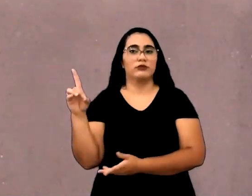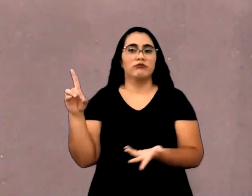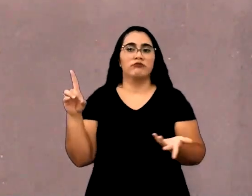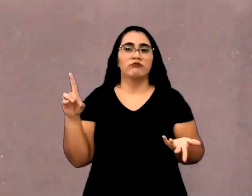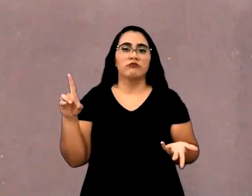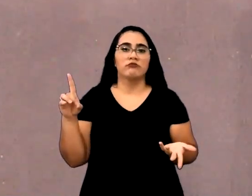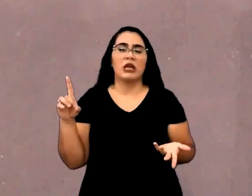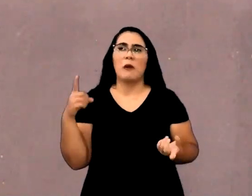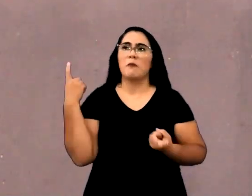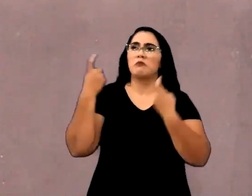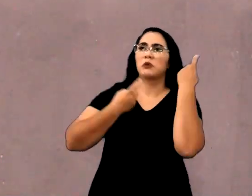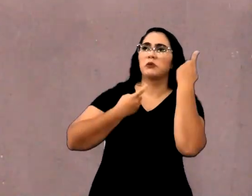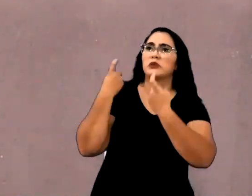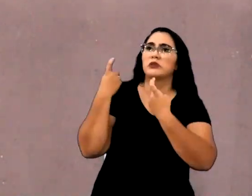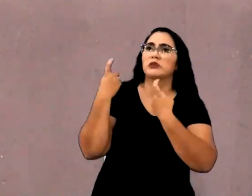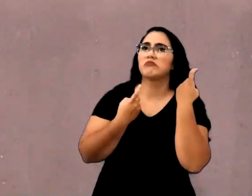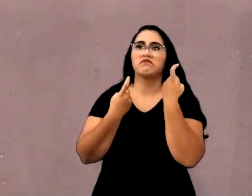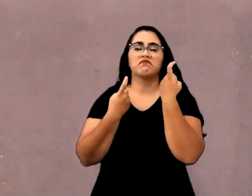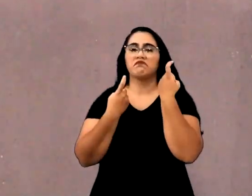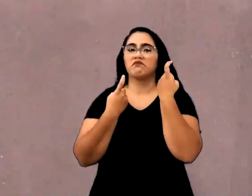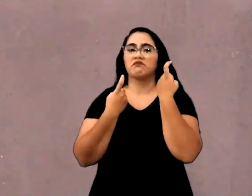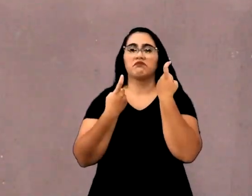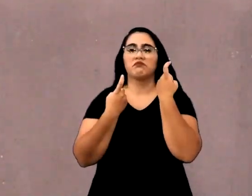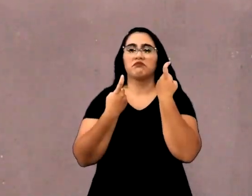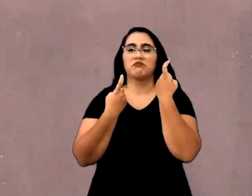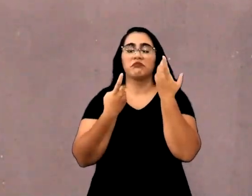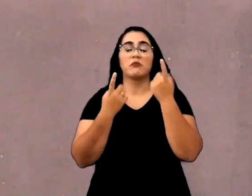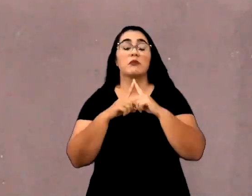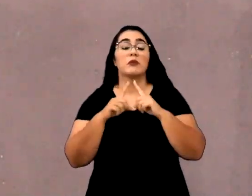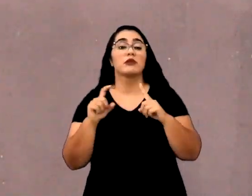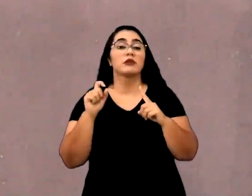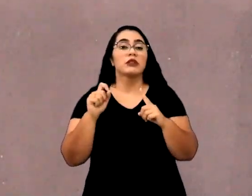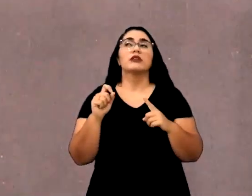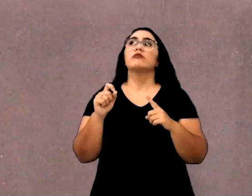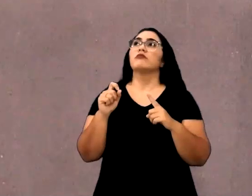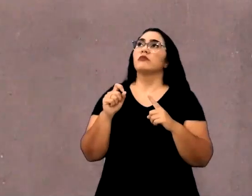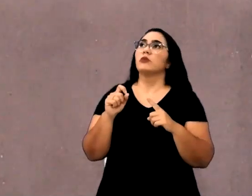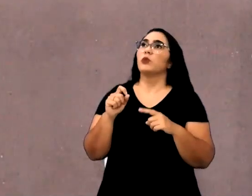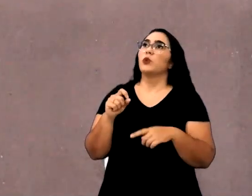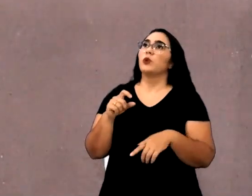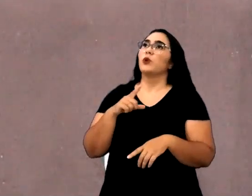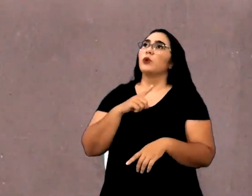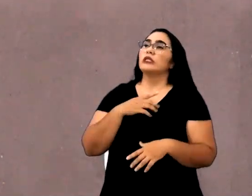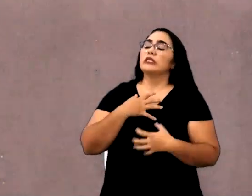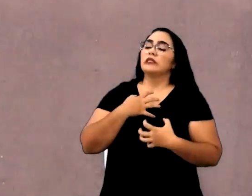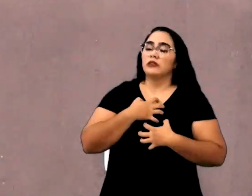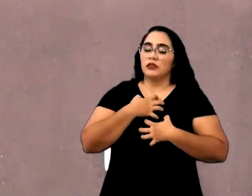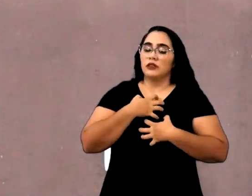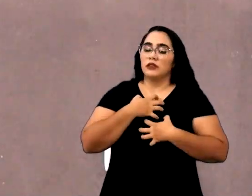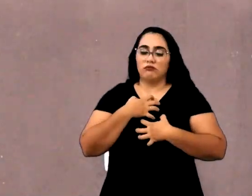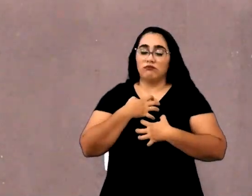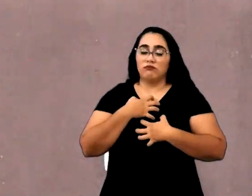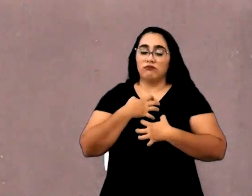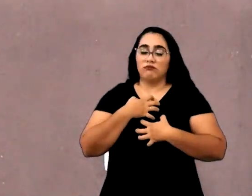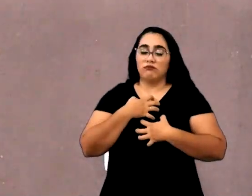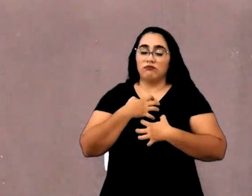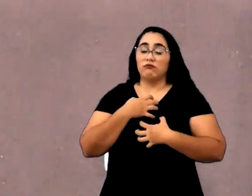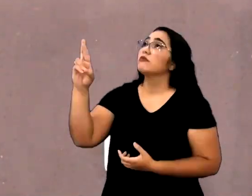Ele podia nem se preocupar, mas ele se colocou naquele momento em dizer: Senhor,